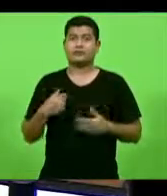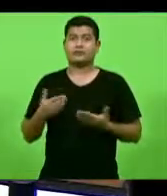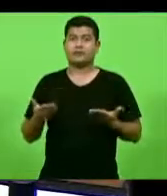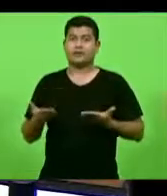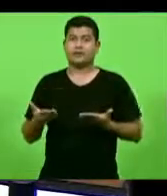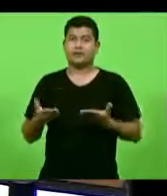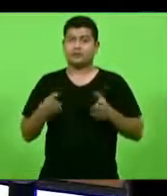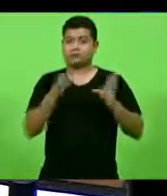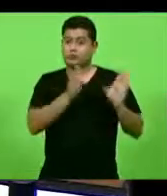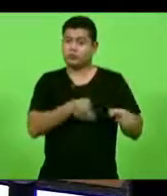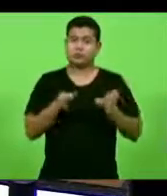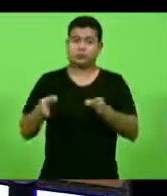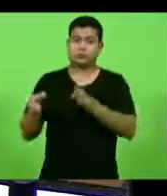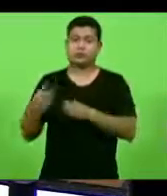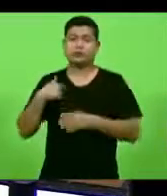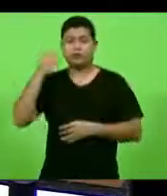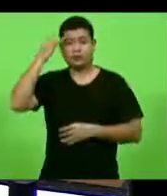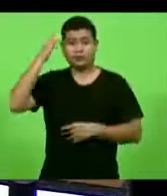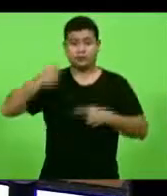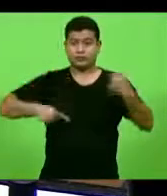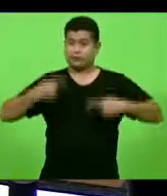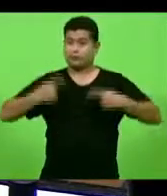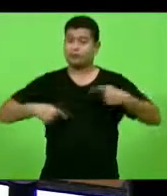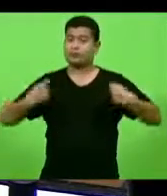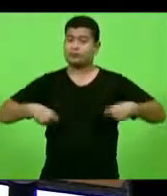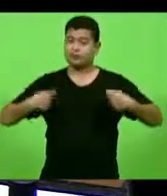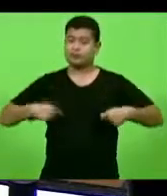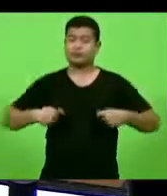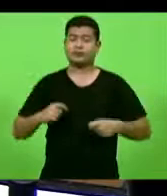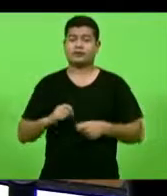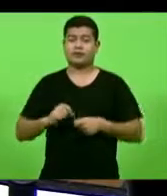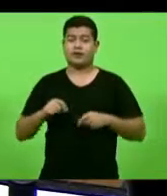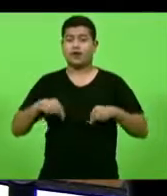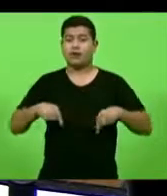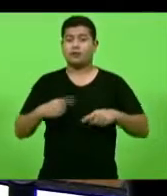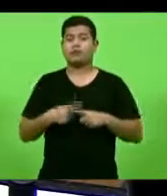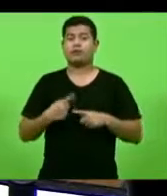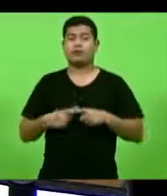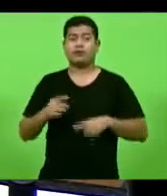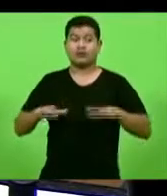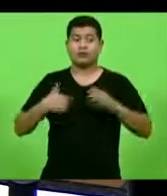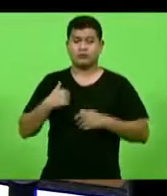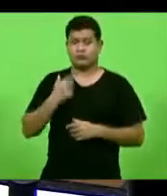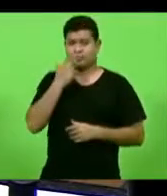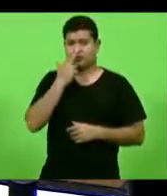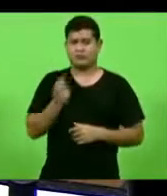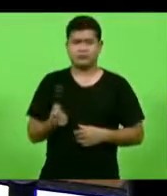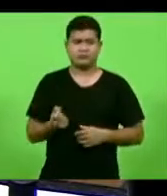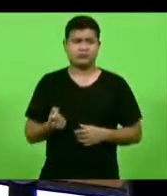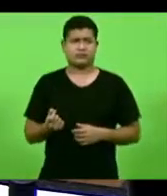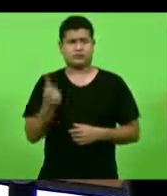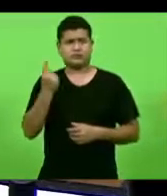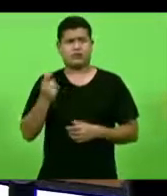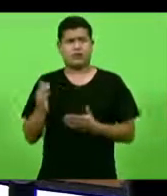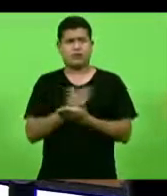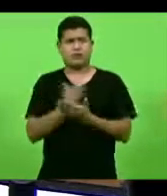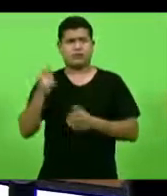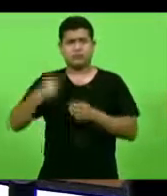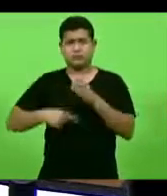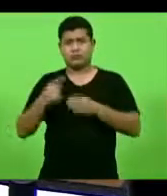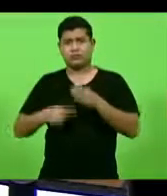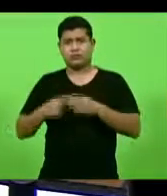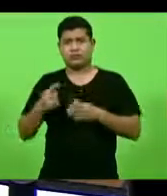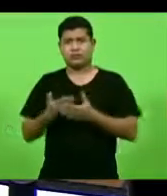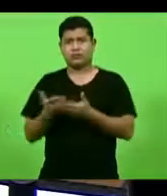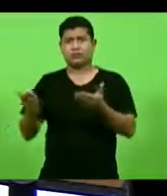né? E aí eu acho que tem um debate que a gente também precisa fazer, porque às vezes eu tenho a impressão que tem algumas comissões que viram a Câmara de Gás